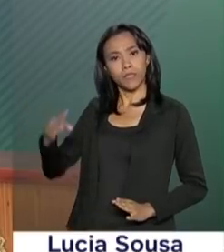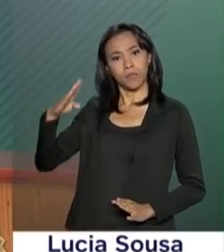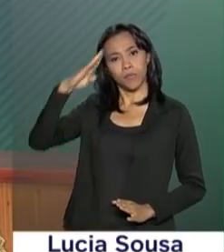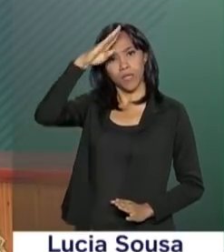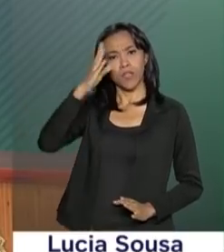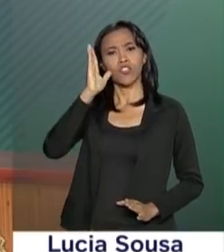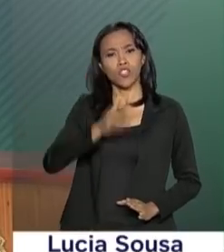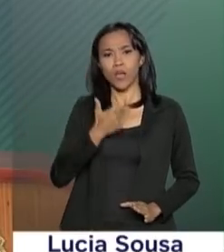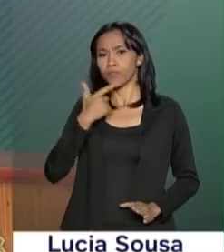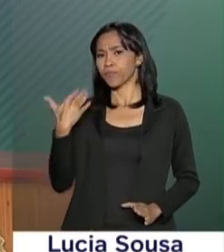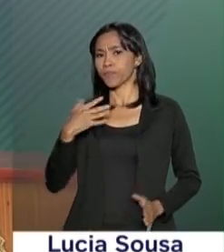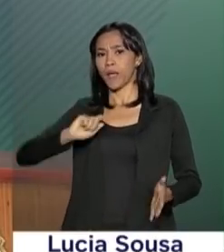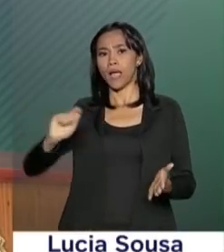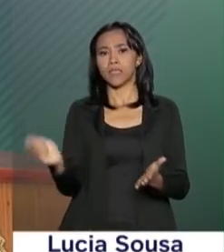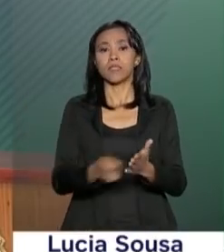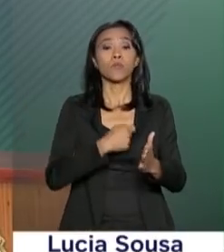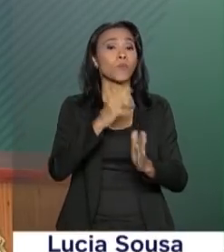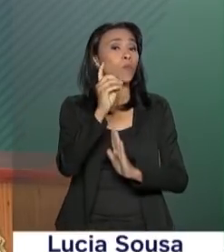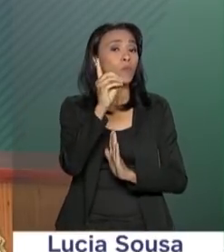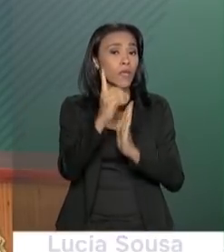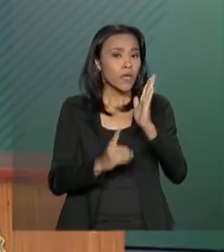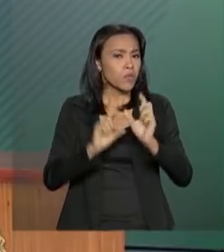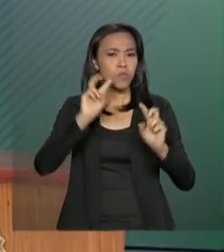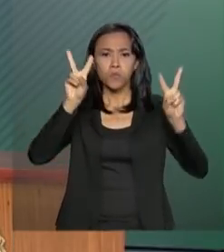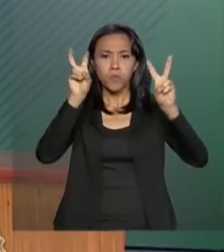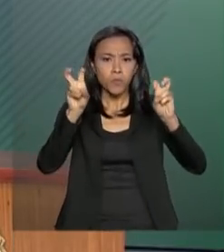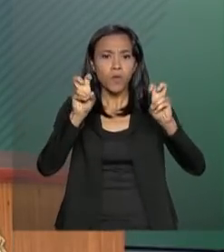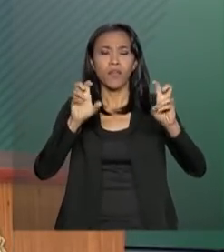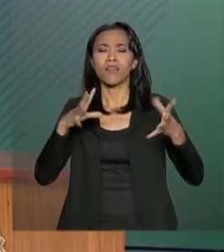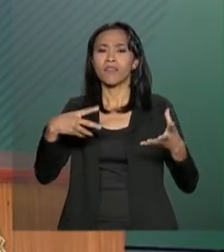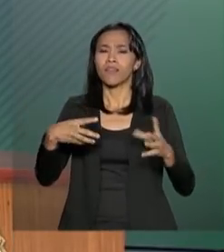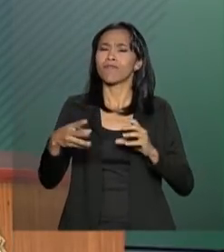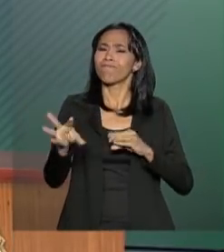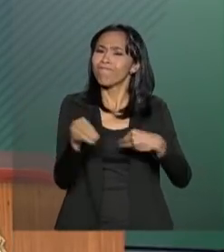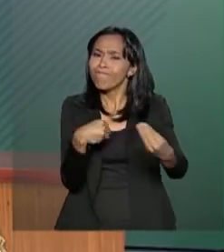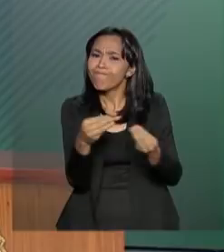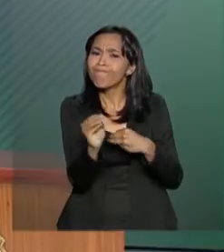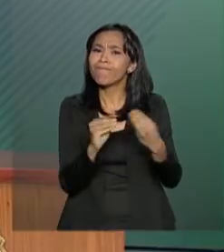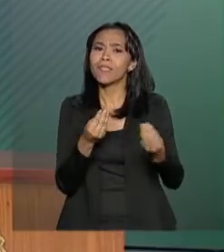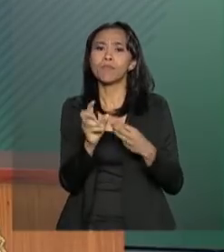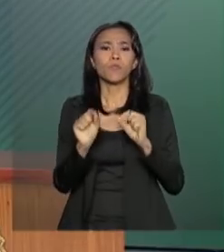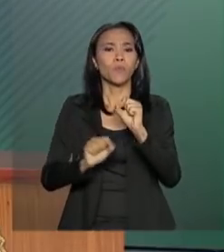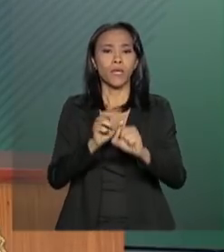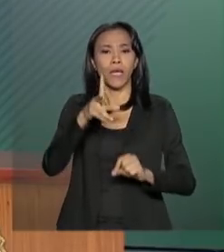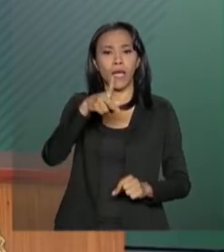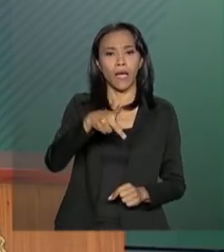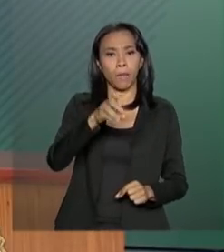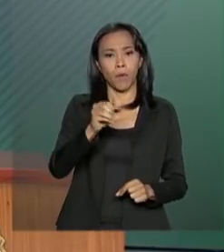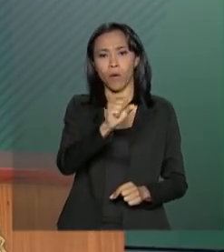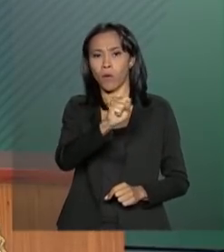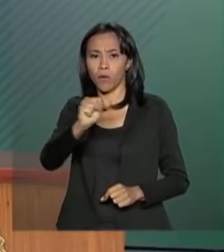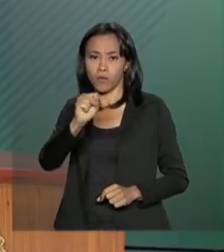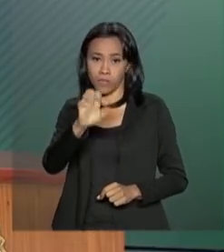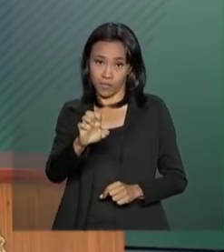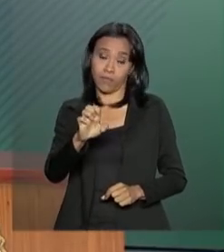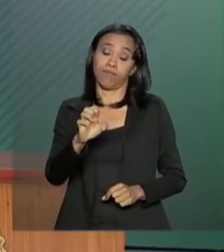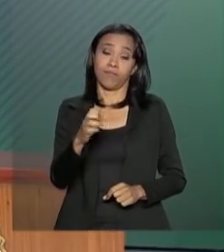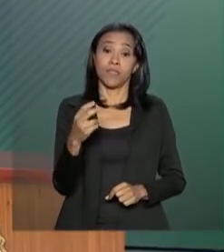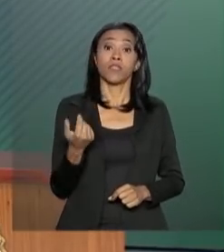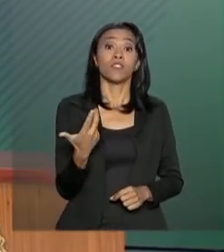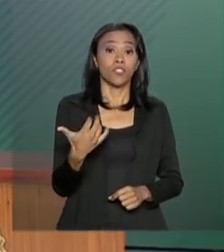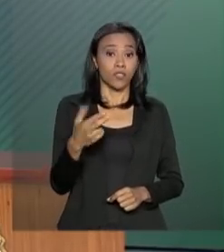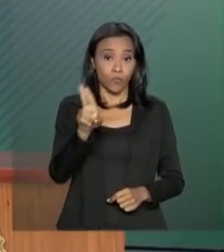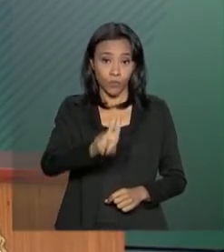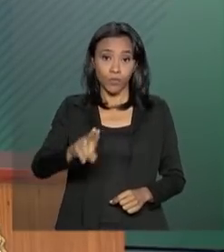acaba de assinar o Decreto que flexibiliza a posse de armas de fogo no país Este foi um dos principais compromissos de